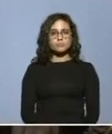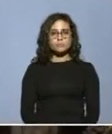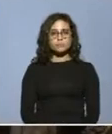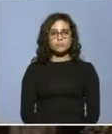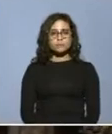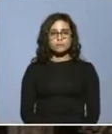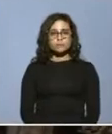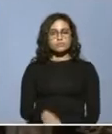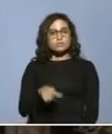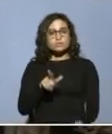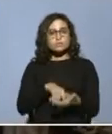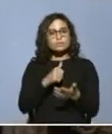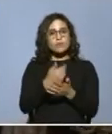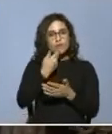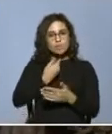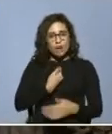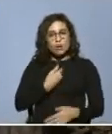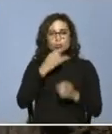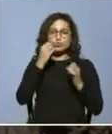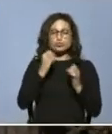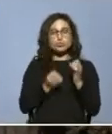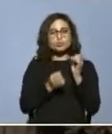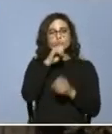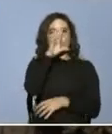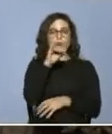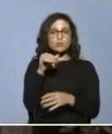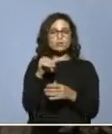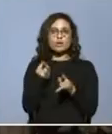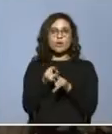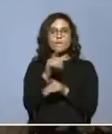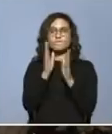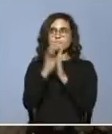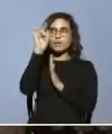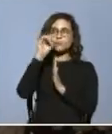É sempre uma surpresa quando Deus vem ao nosso encontro.